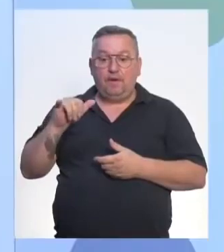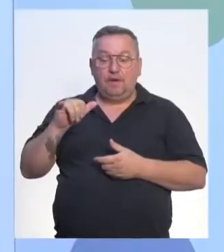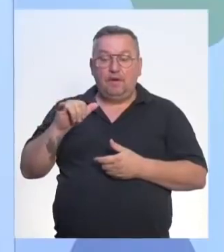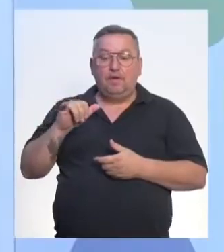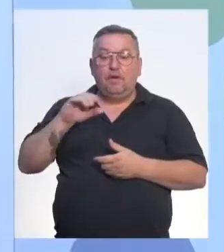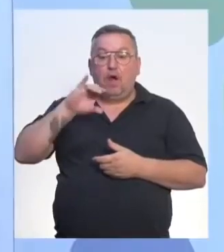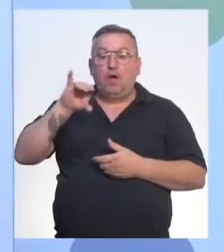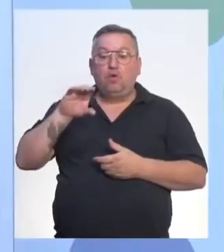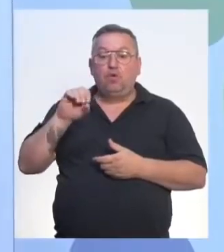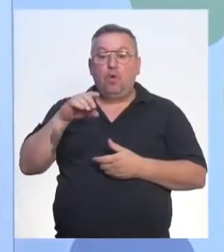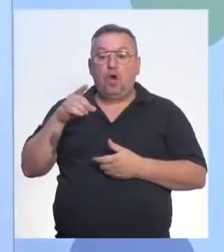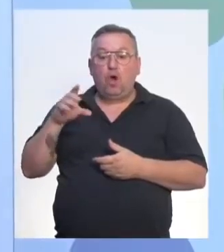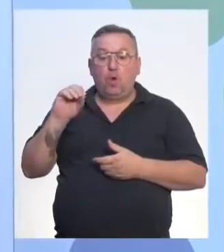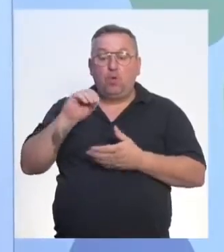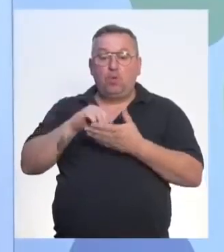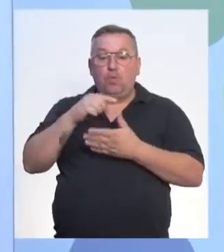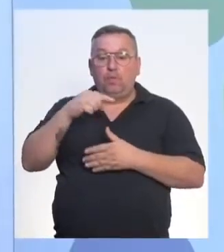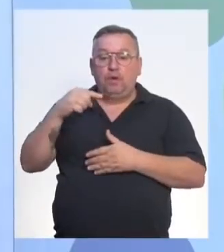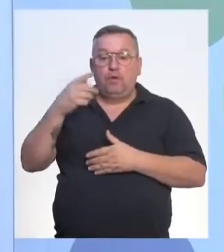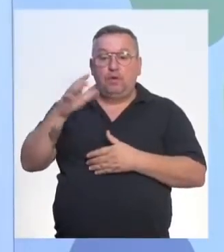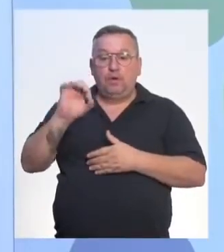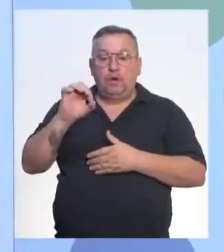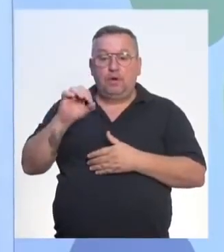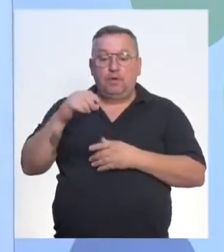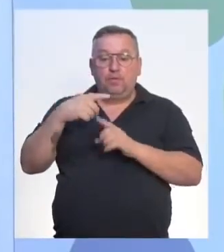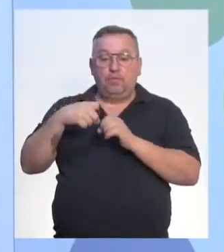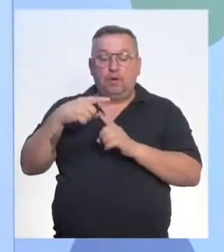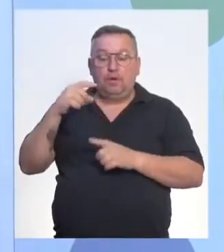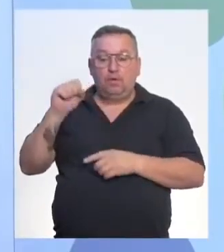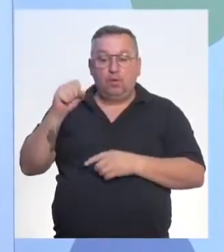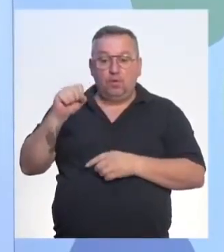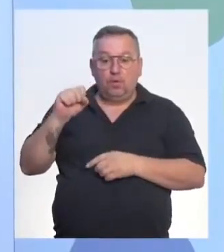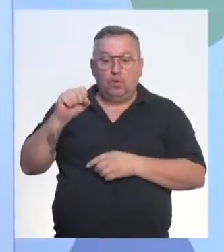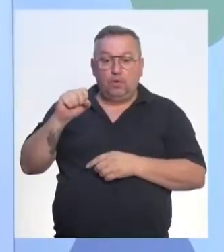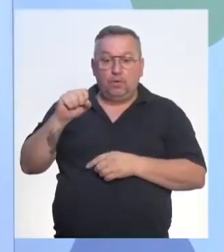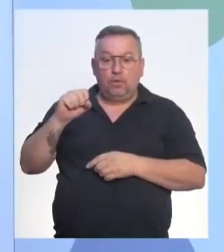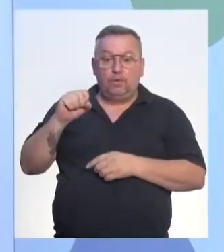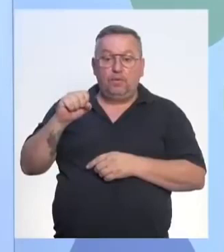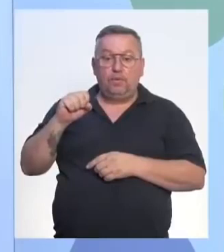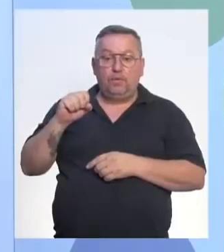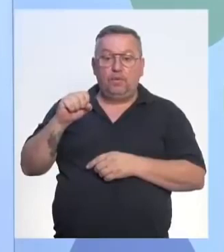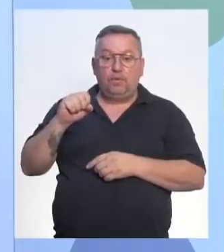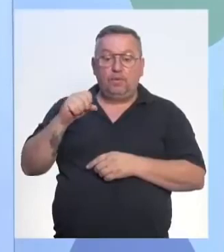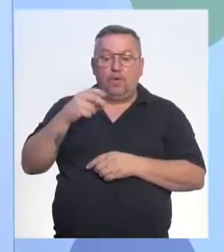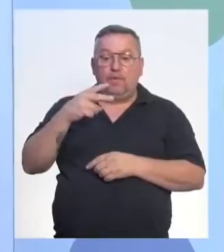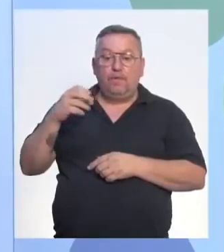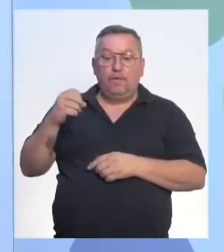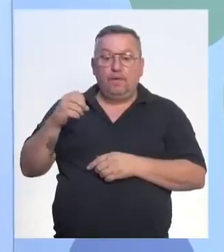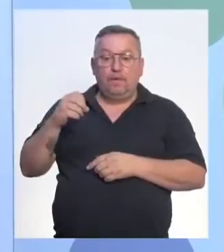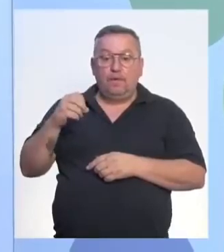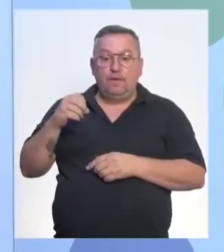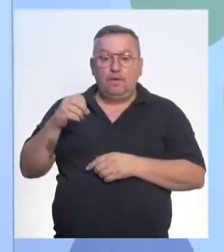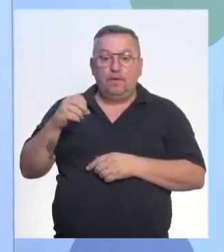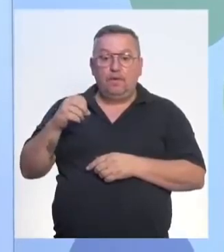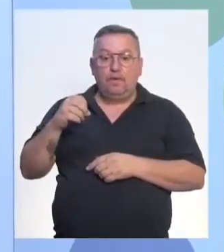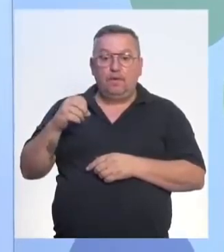tá? Mais 2 colocou 8, colocou a segunda também, o 20, tá? Aqui o